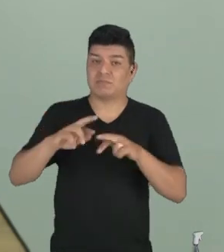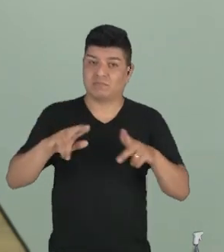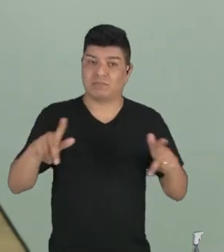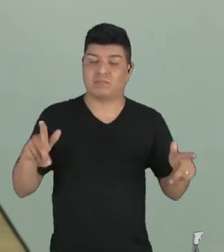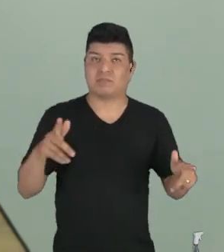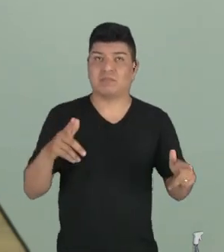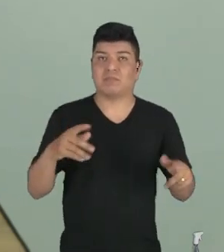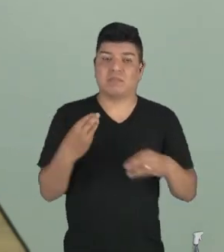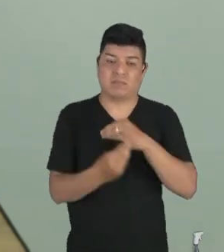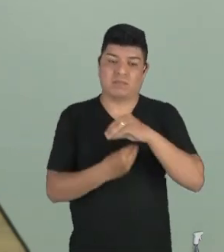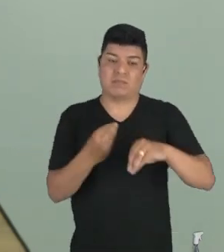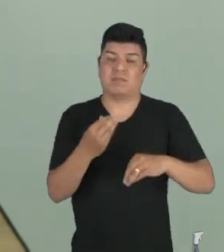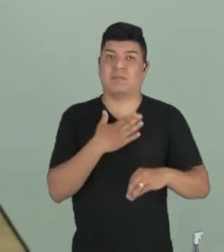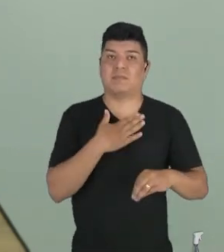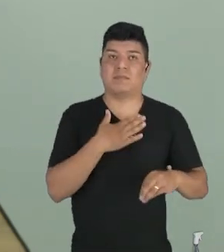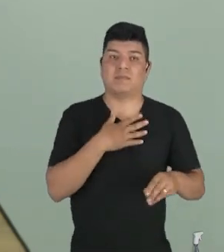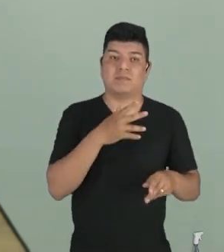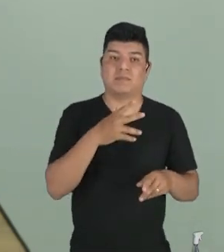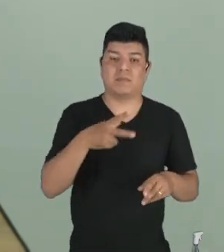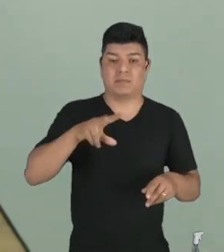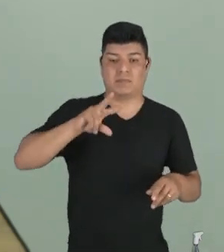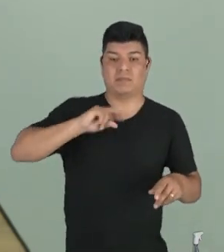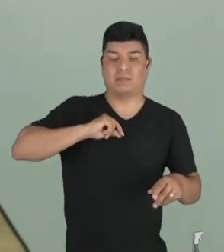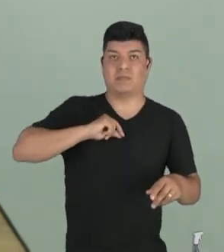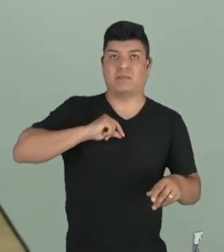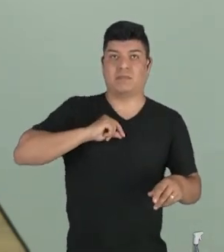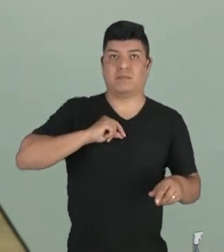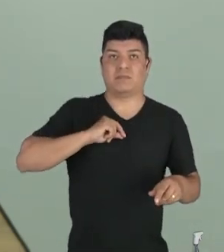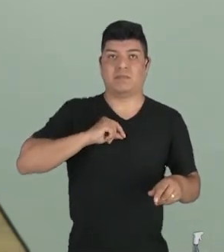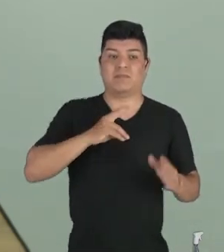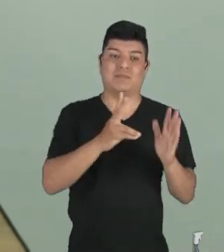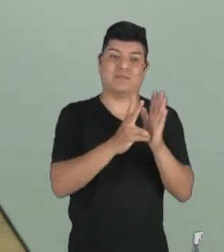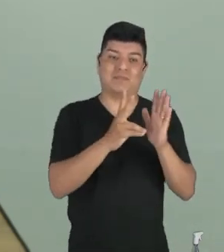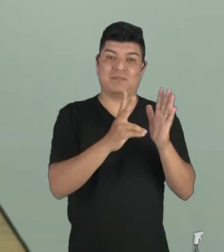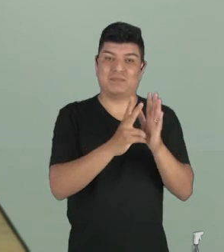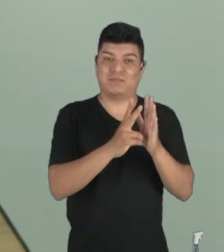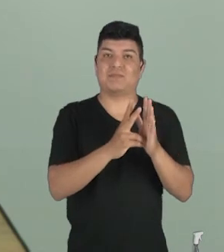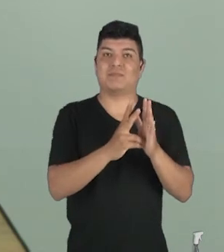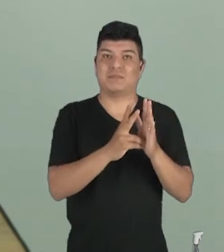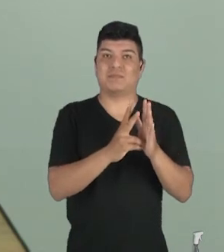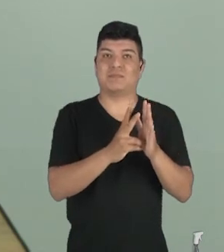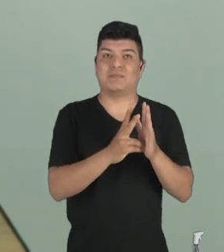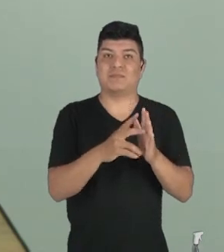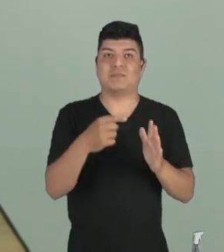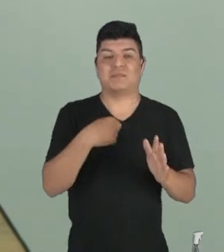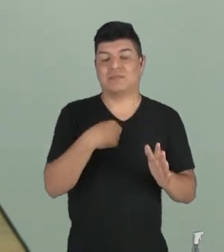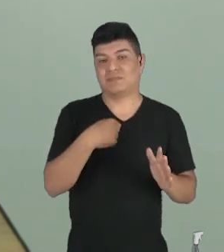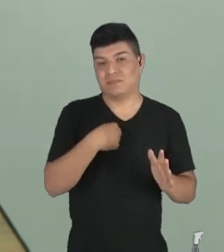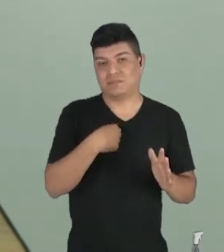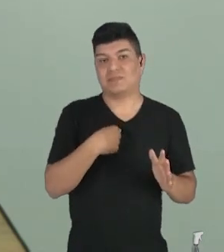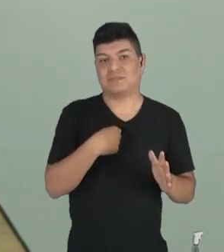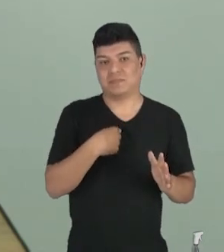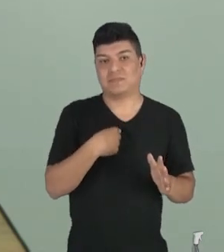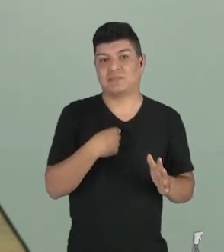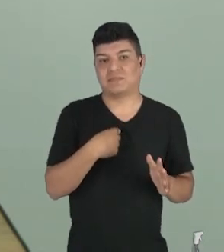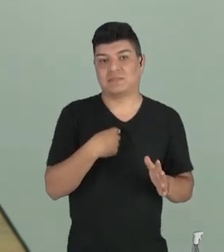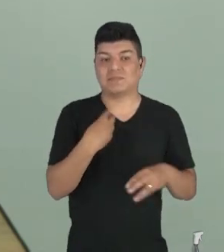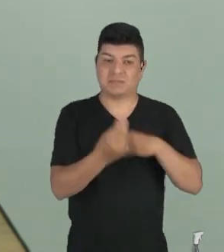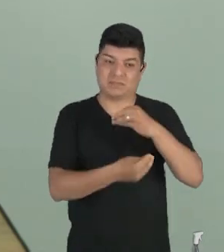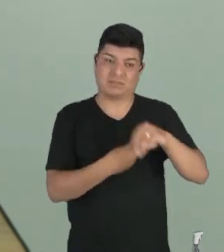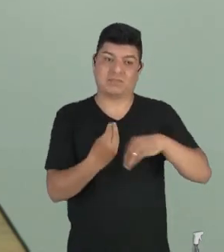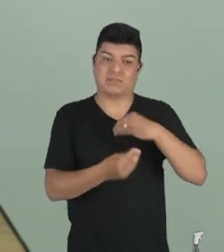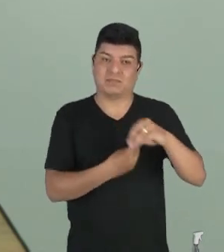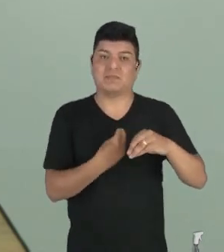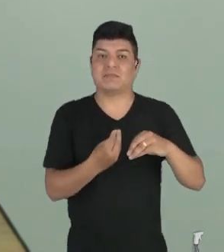A minha mistura é de portugueses com índio, e eu sou dessa mistura.